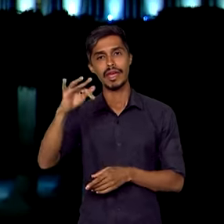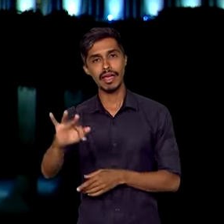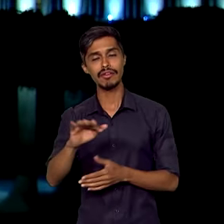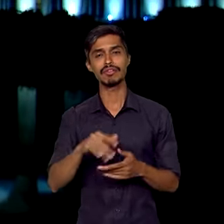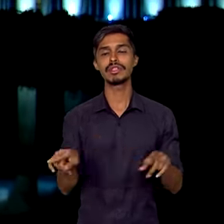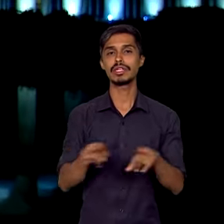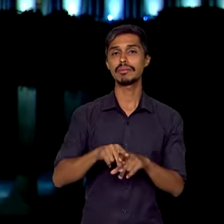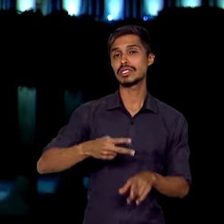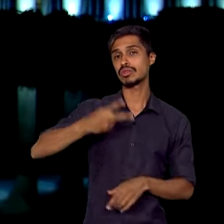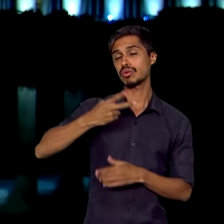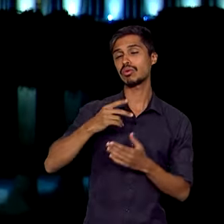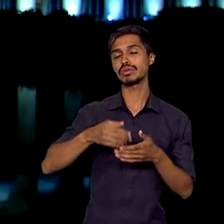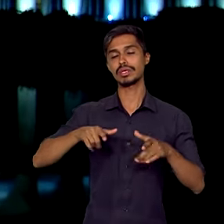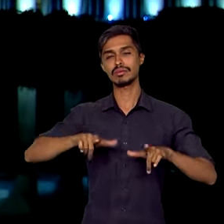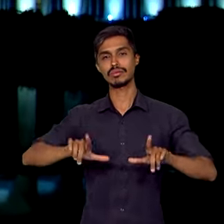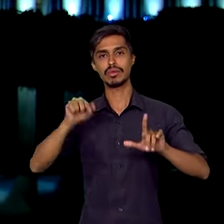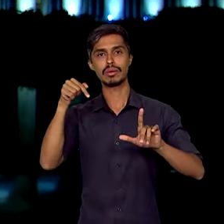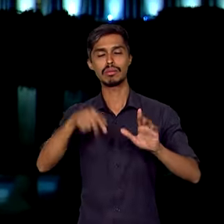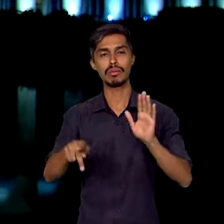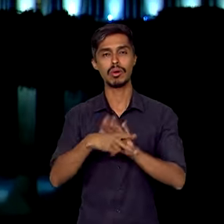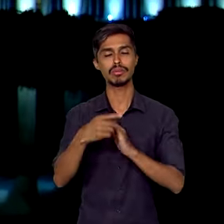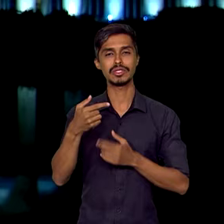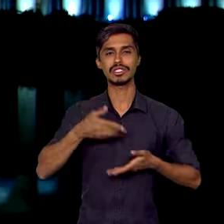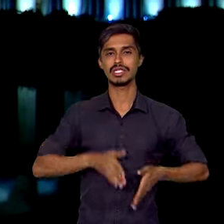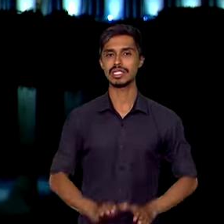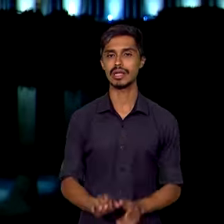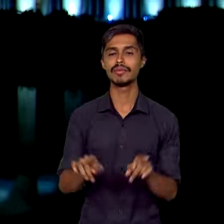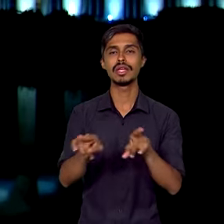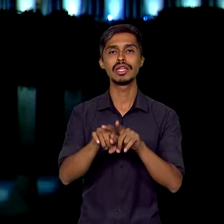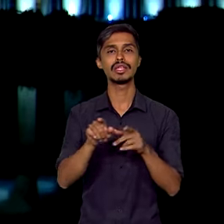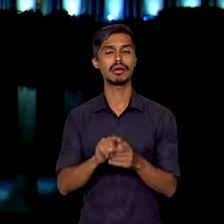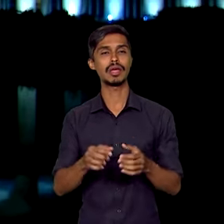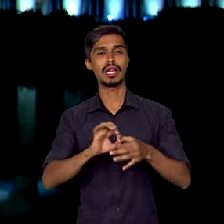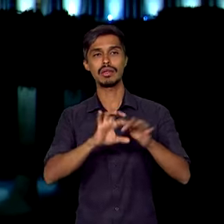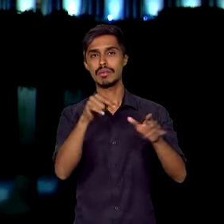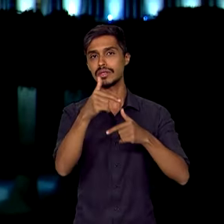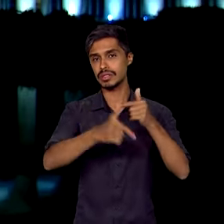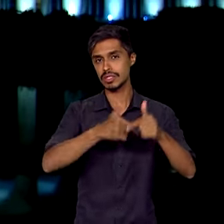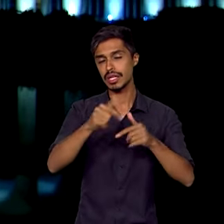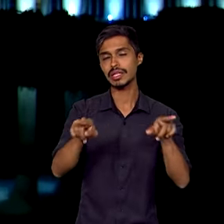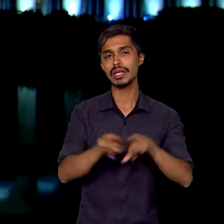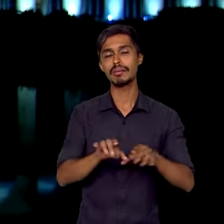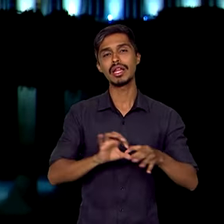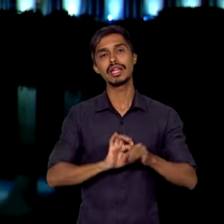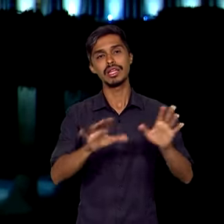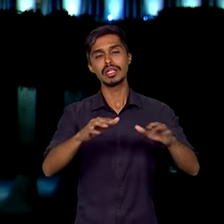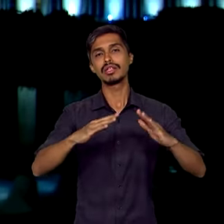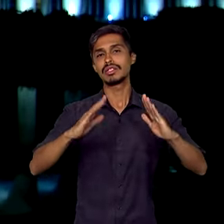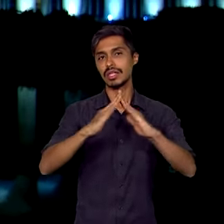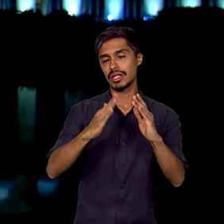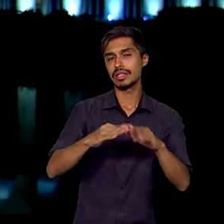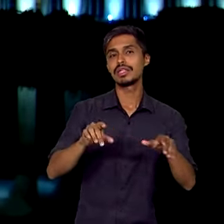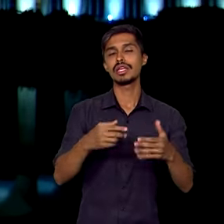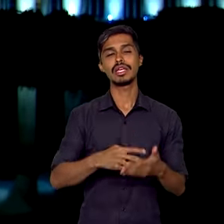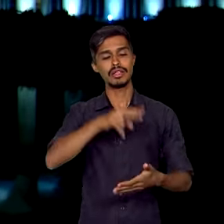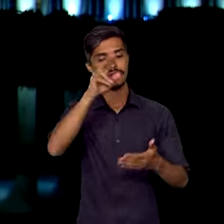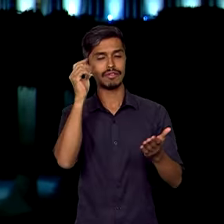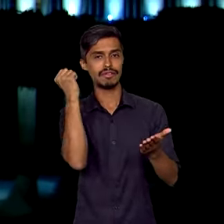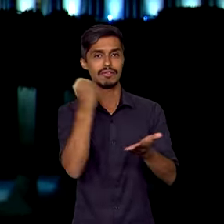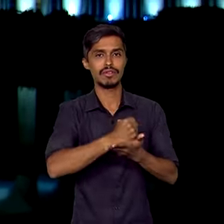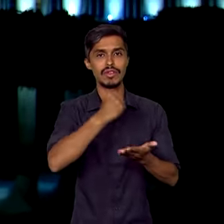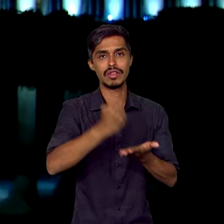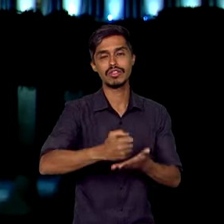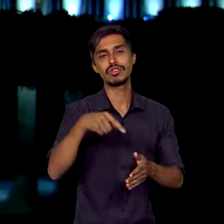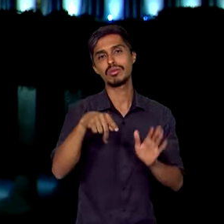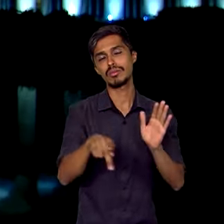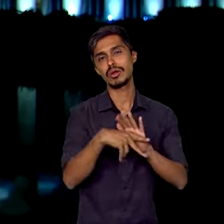certidão de nascimento, também autorização de residência e de trabalho e visto de permanência temporário. A